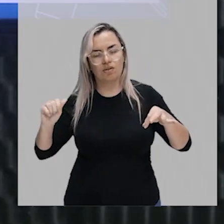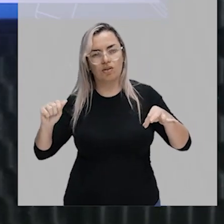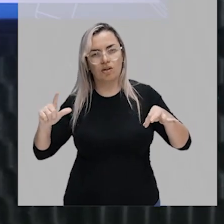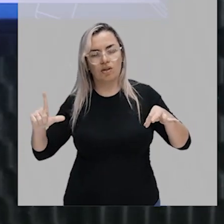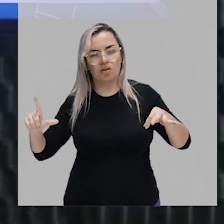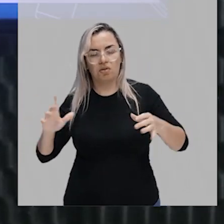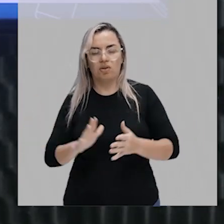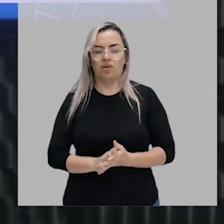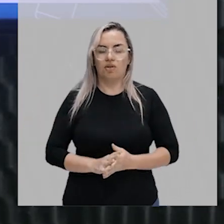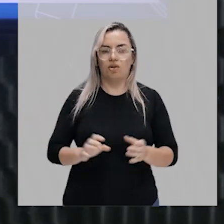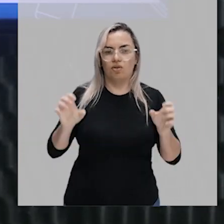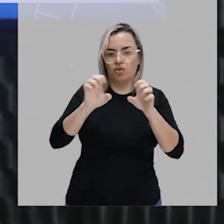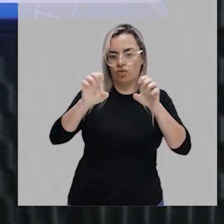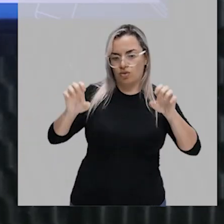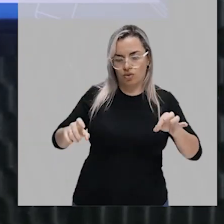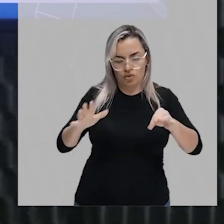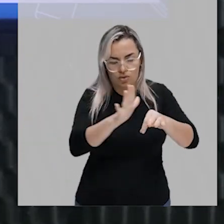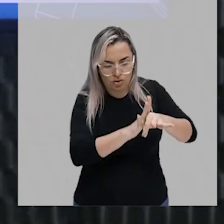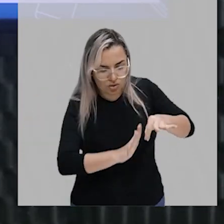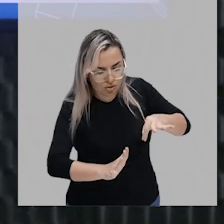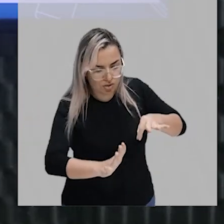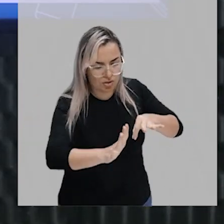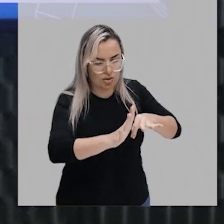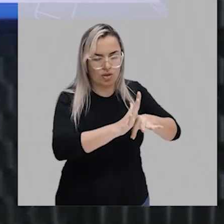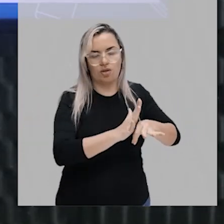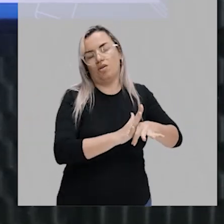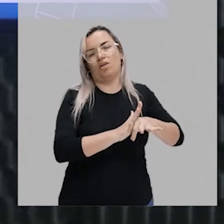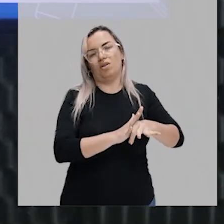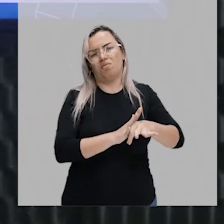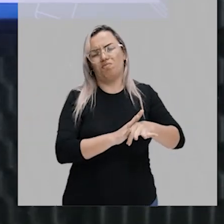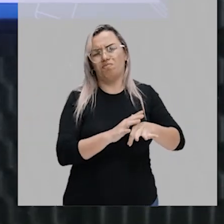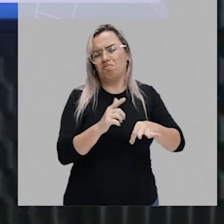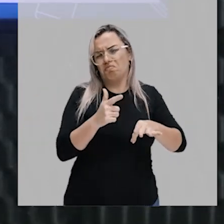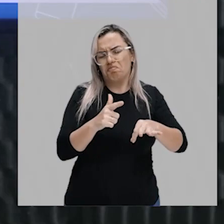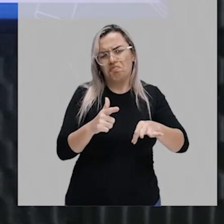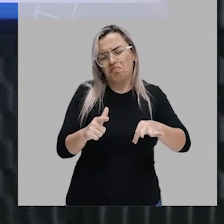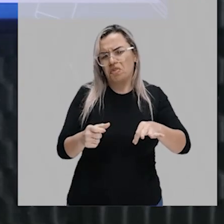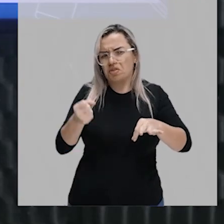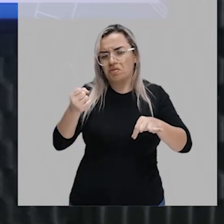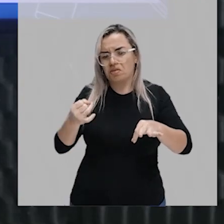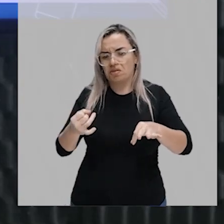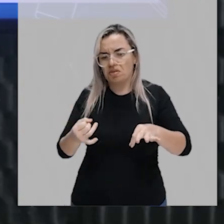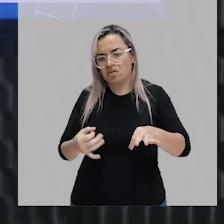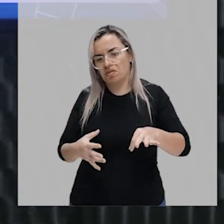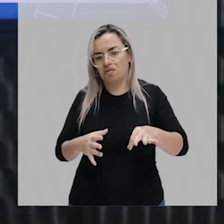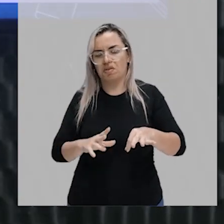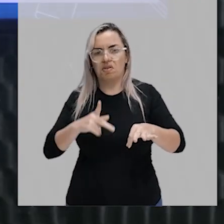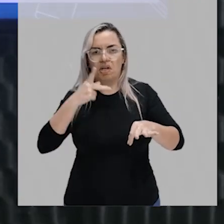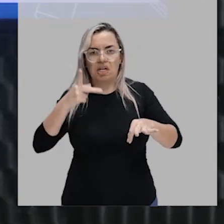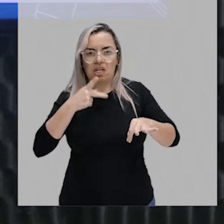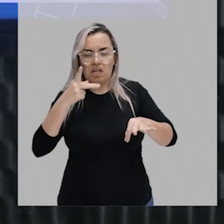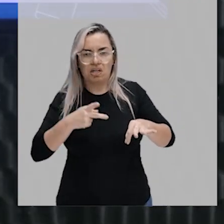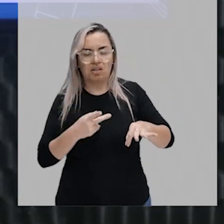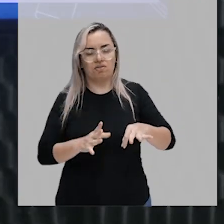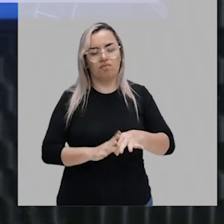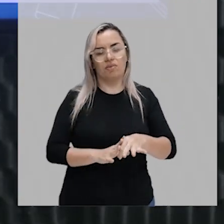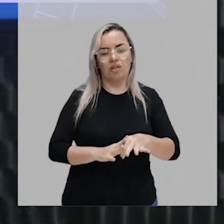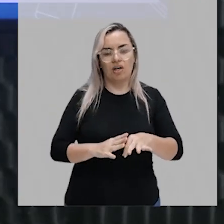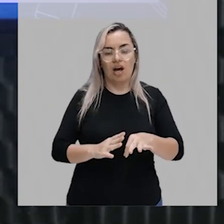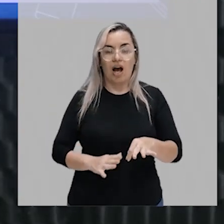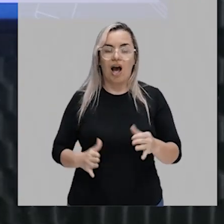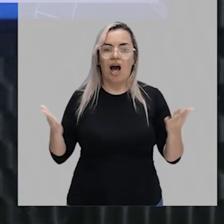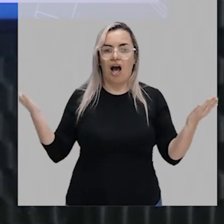ok? Então, isso aqui é a anatomia externa. Agora vamos falar da anatomia interna do sistema